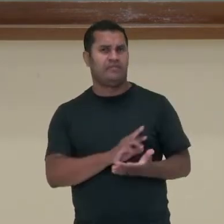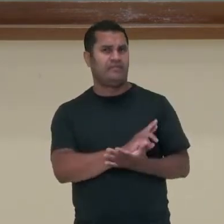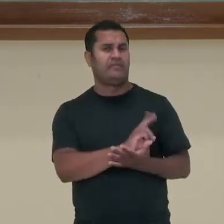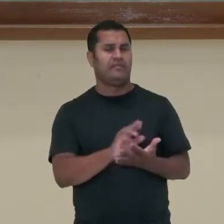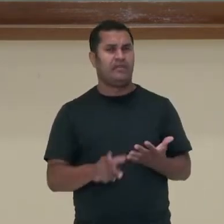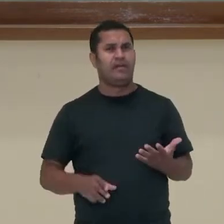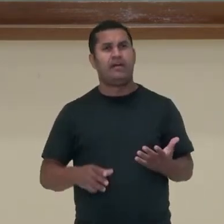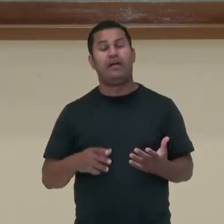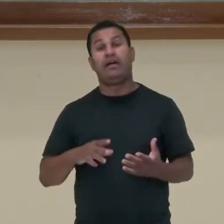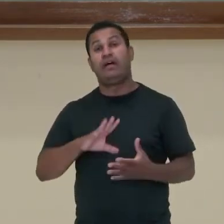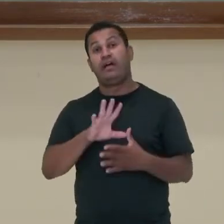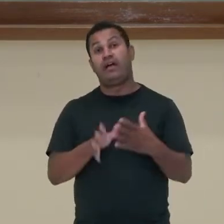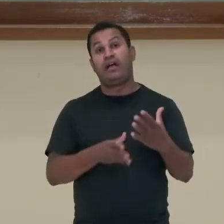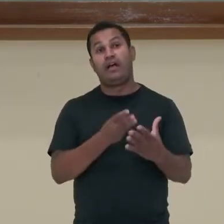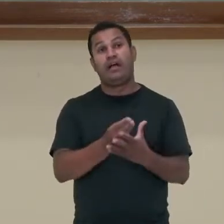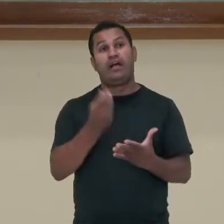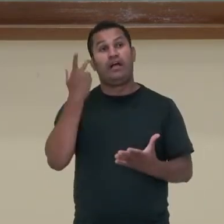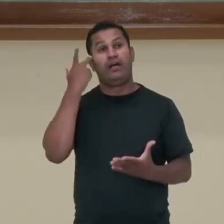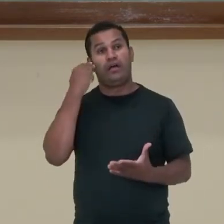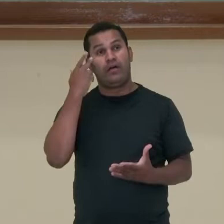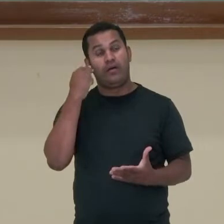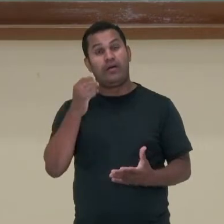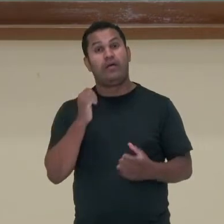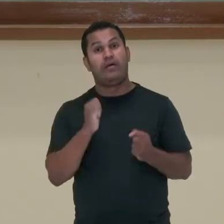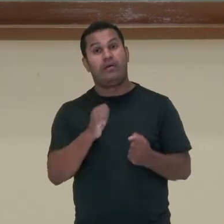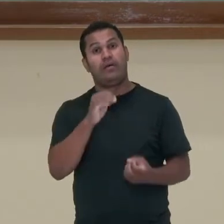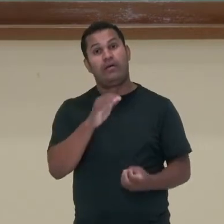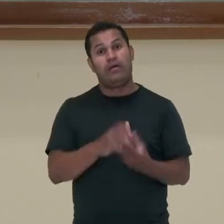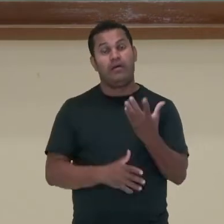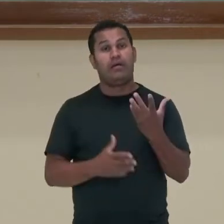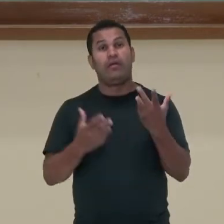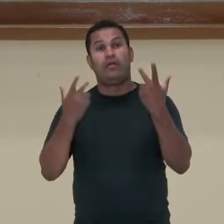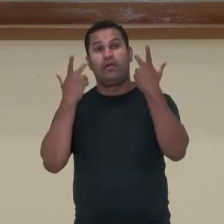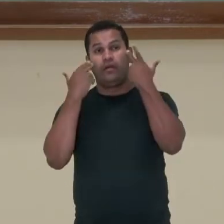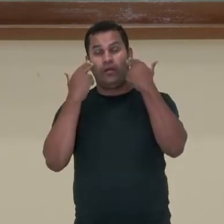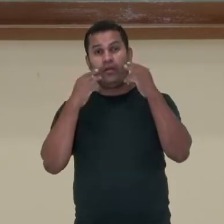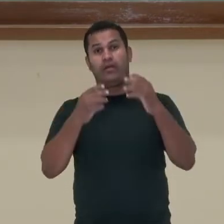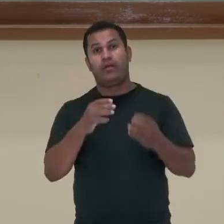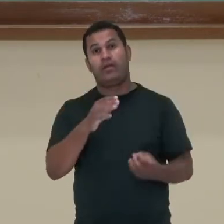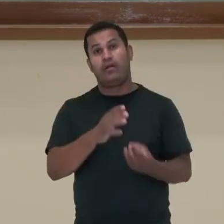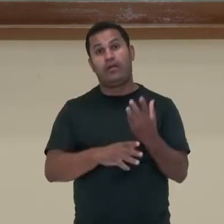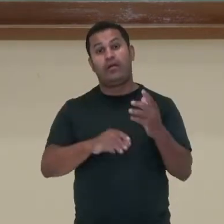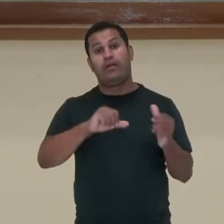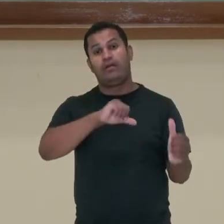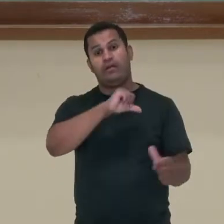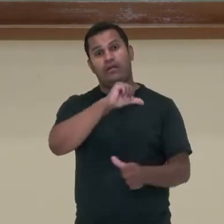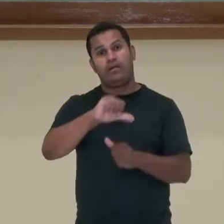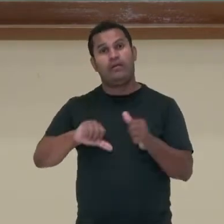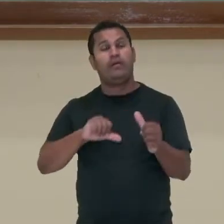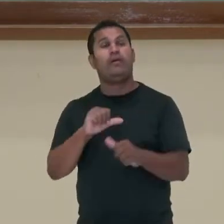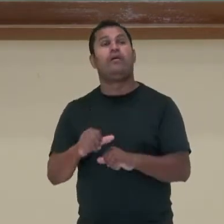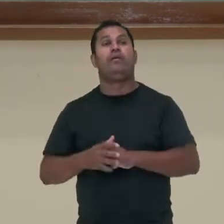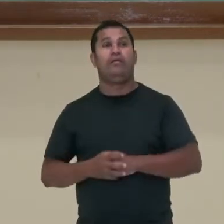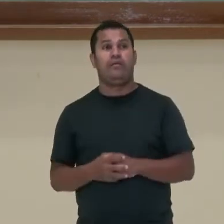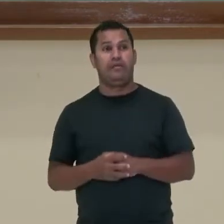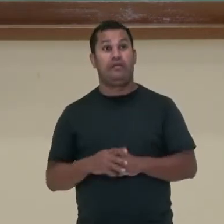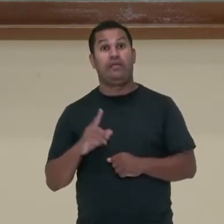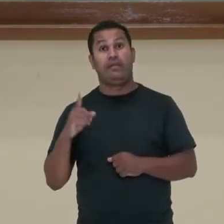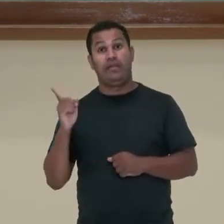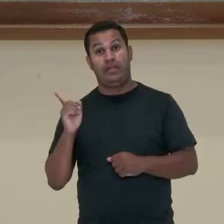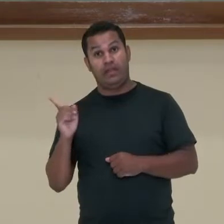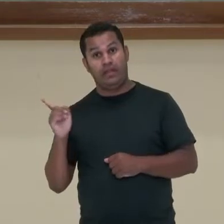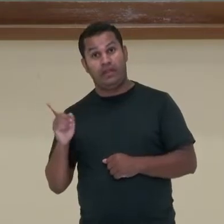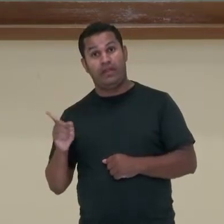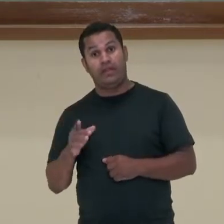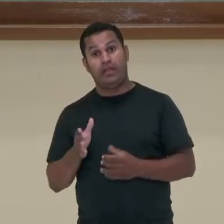arte moderna que eles podiam inovar, que eles podiam crescer. Então, vamos colocar assim, que eles começaram um caminho e